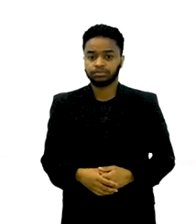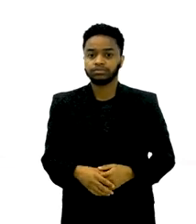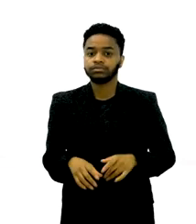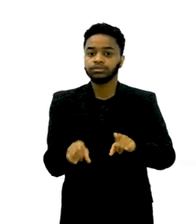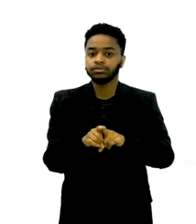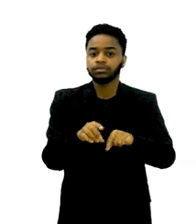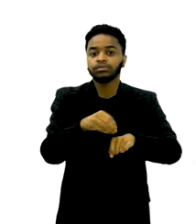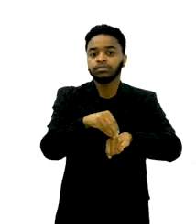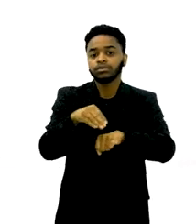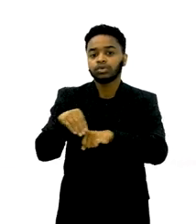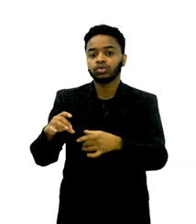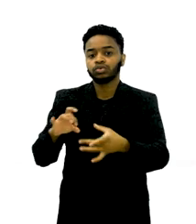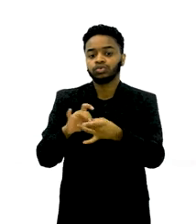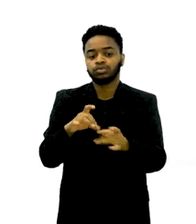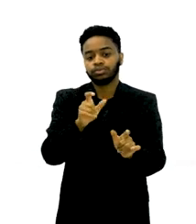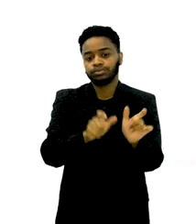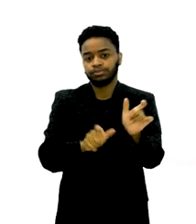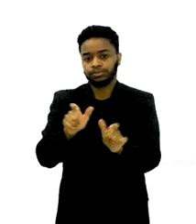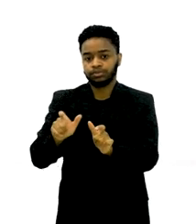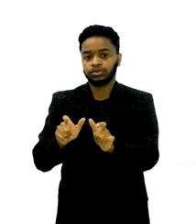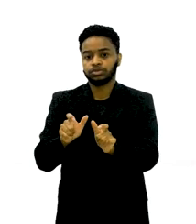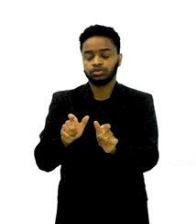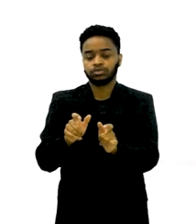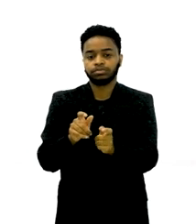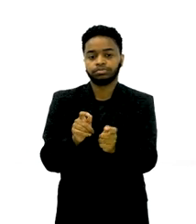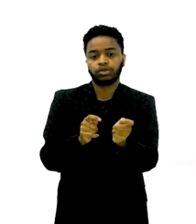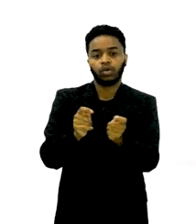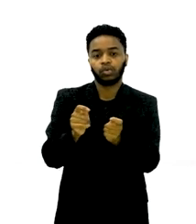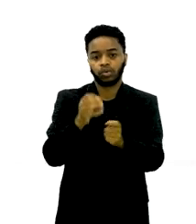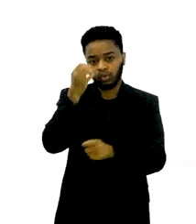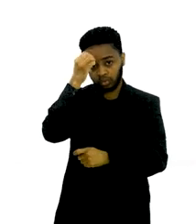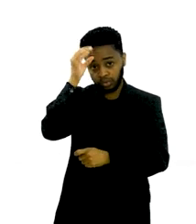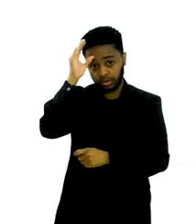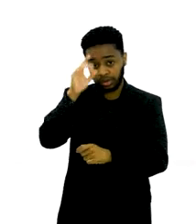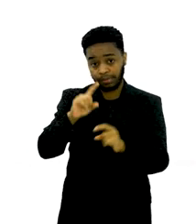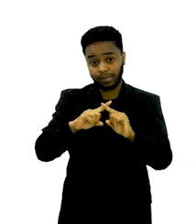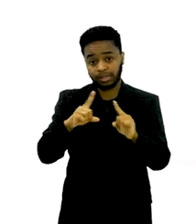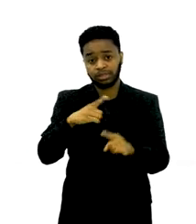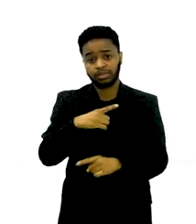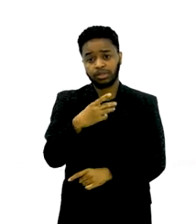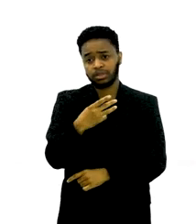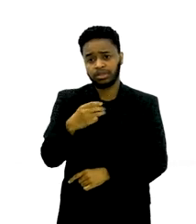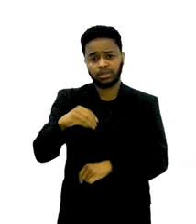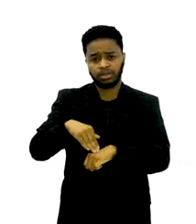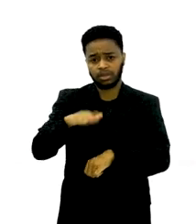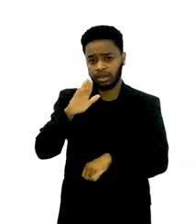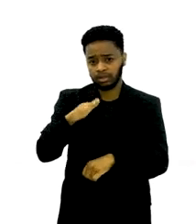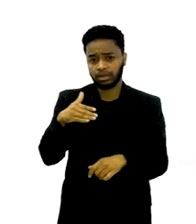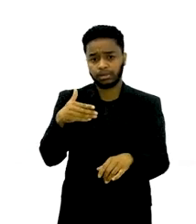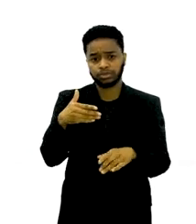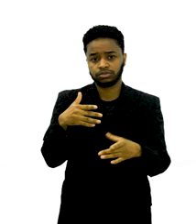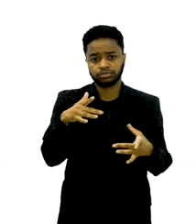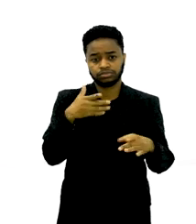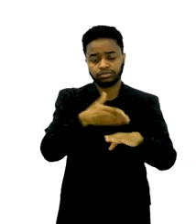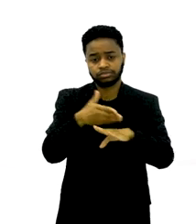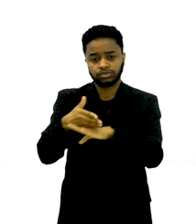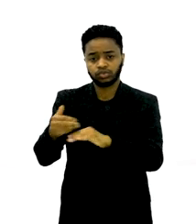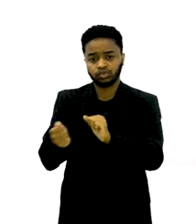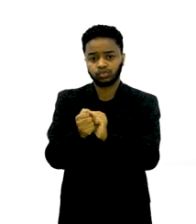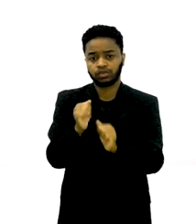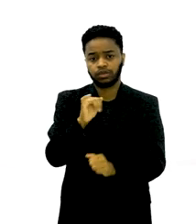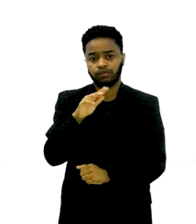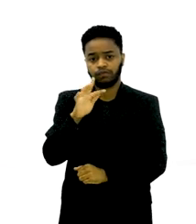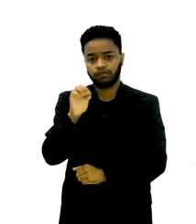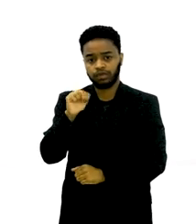por os chamados detentores desse saber é o único do mais de 30 que tem agitado dentro do ifan